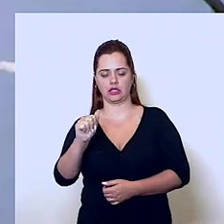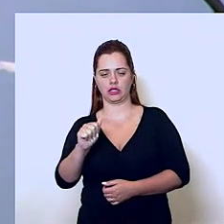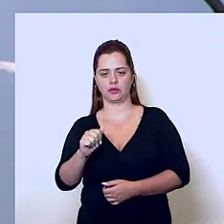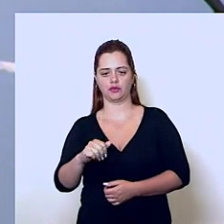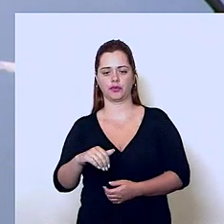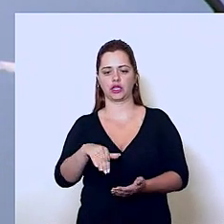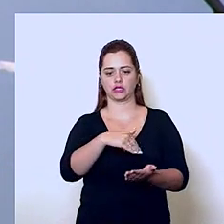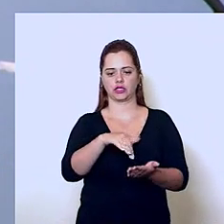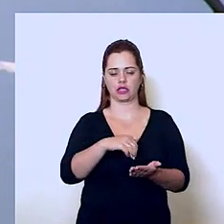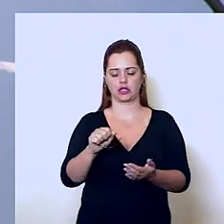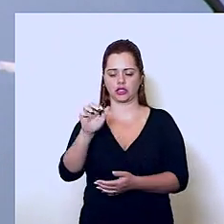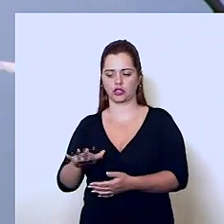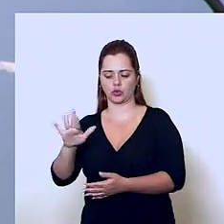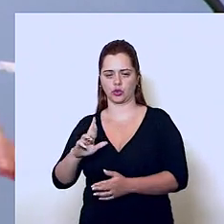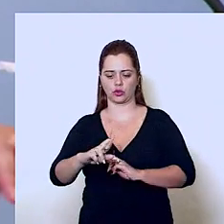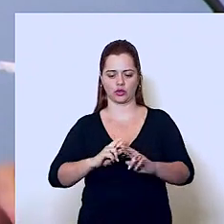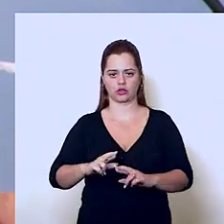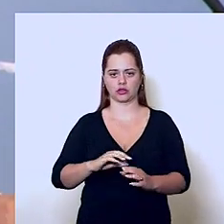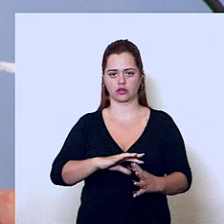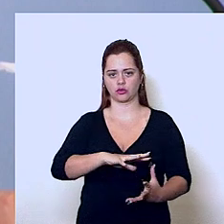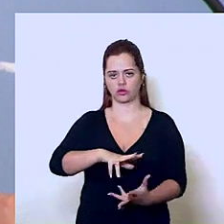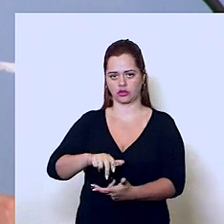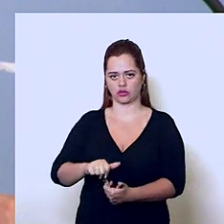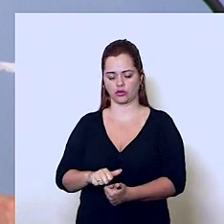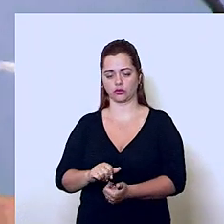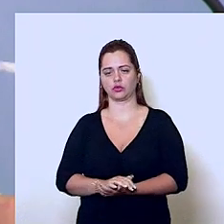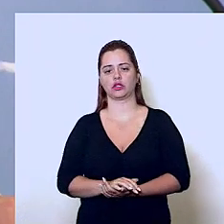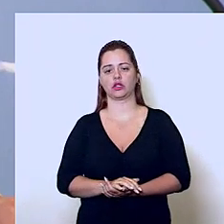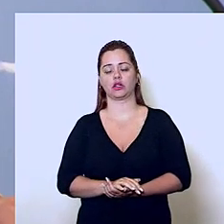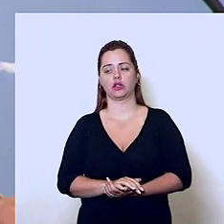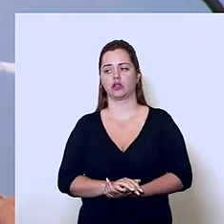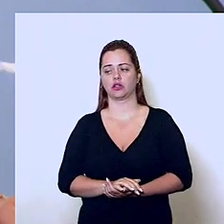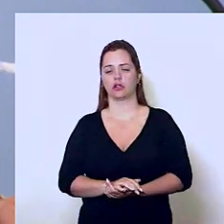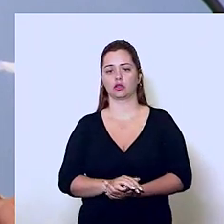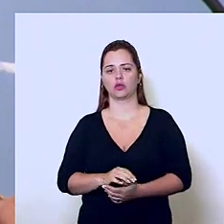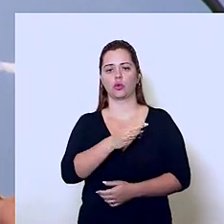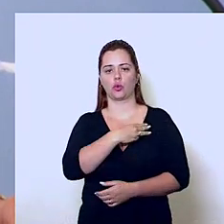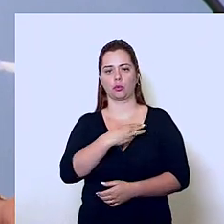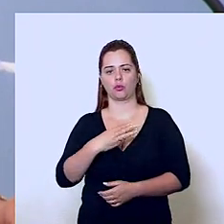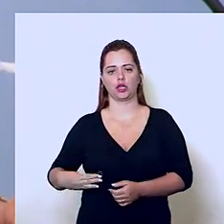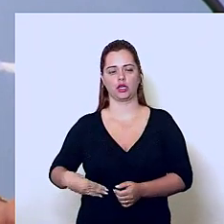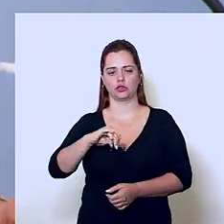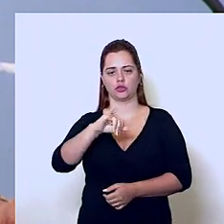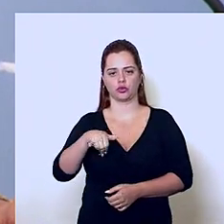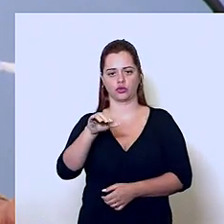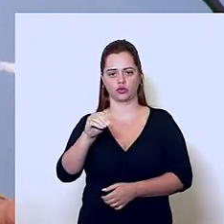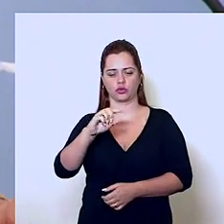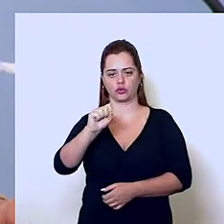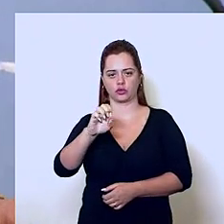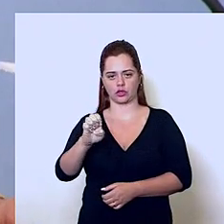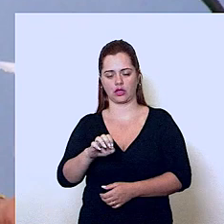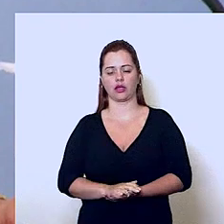Exteriores, embaixador Fernando Simas Magalhães, senhor ministro José Múcio, senhora presidente da